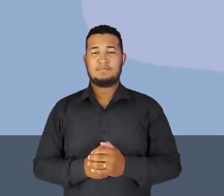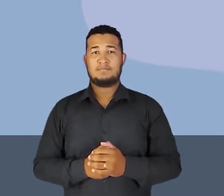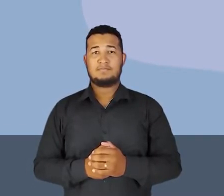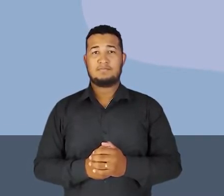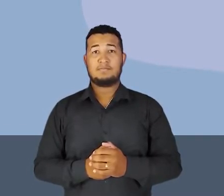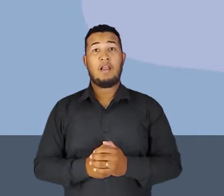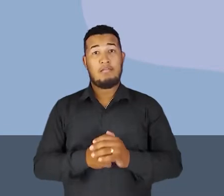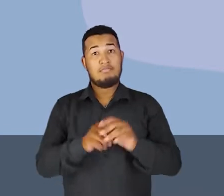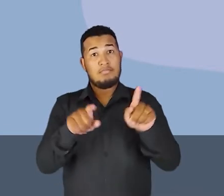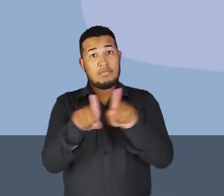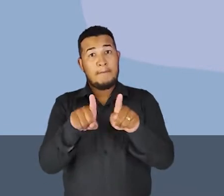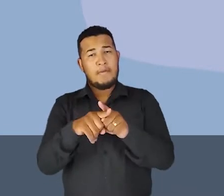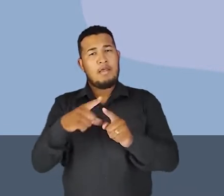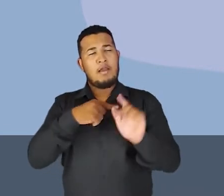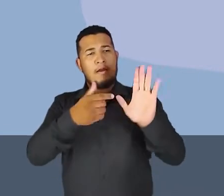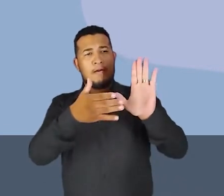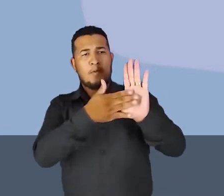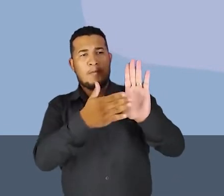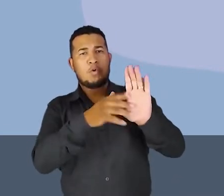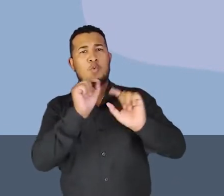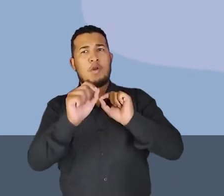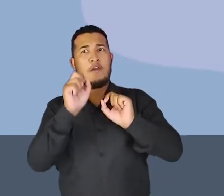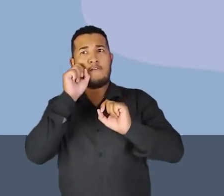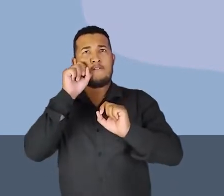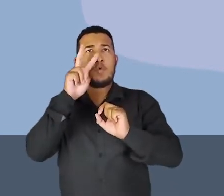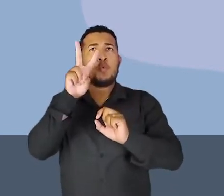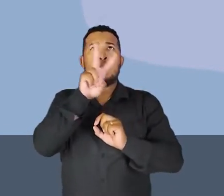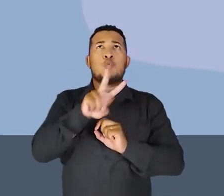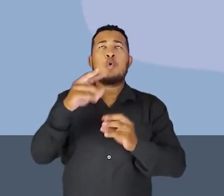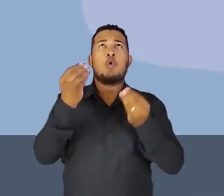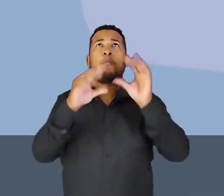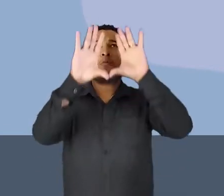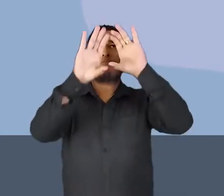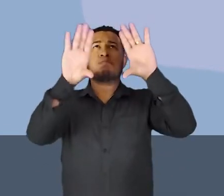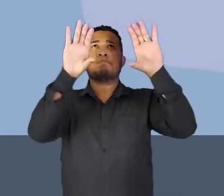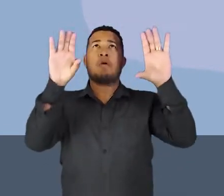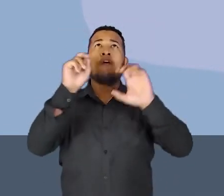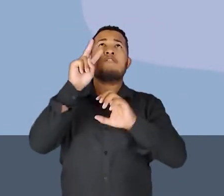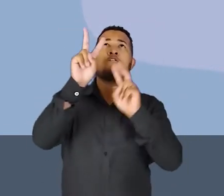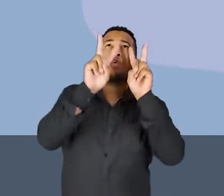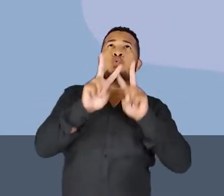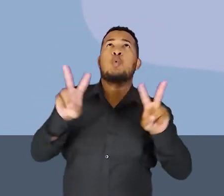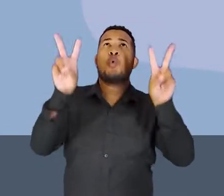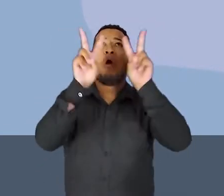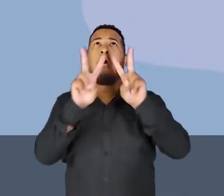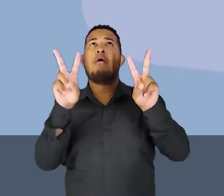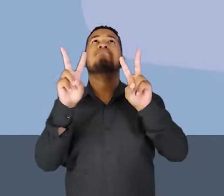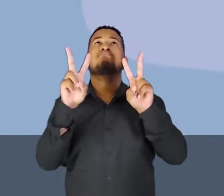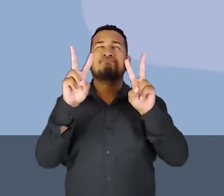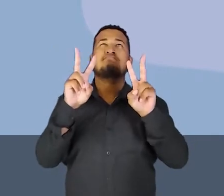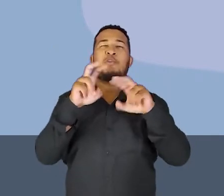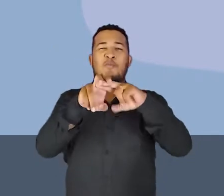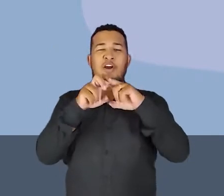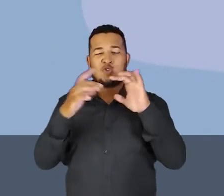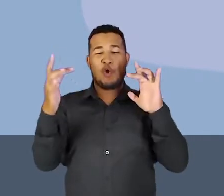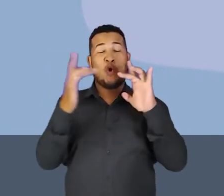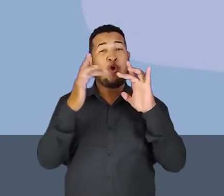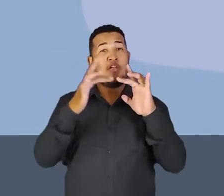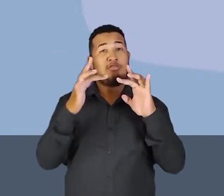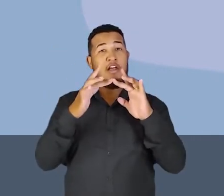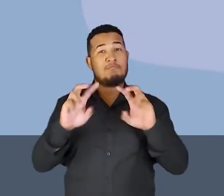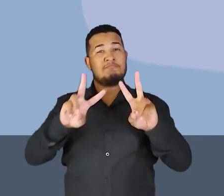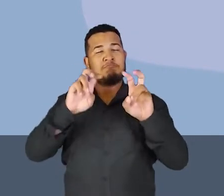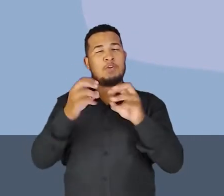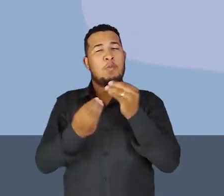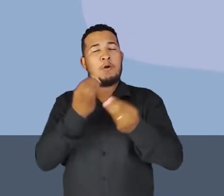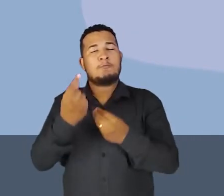Também há a proposta de uma visualidade do céu, né, a partir do contato com esse